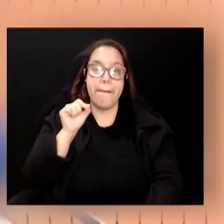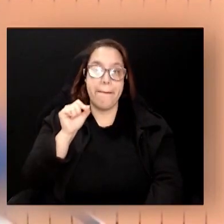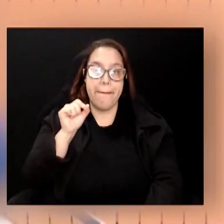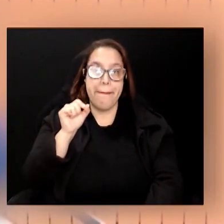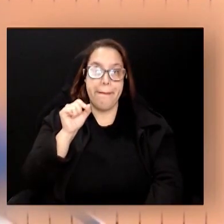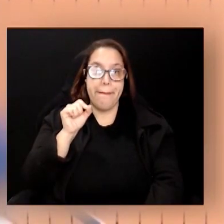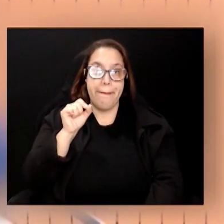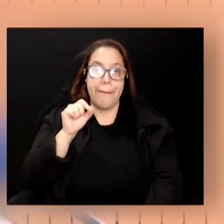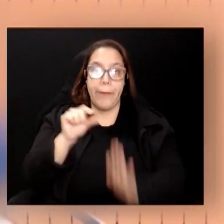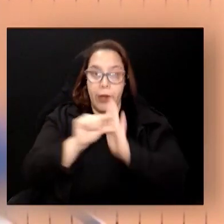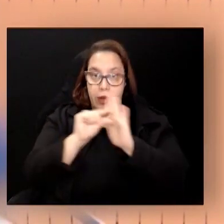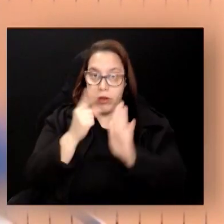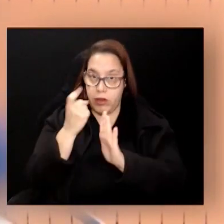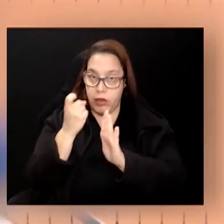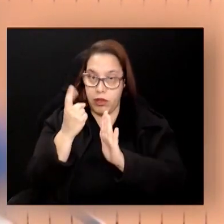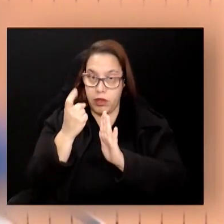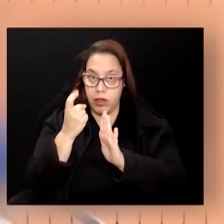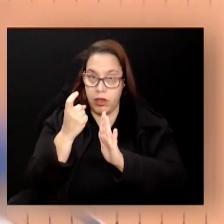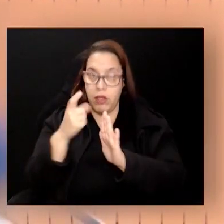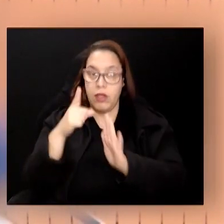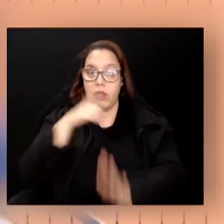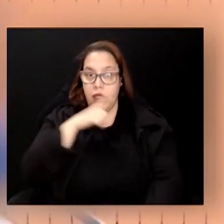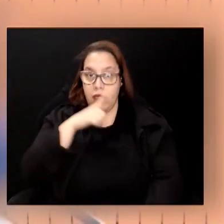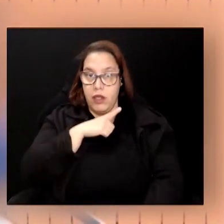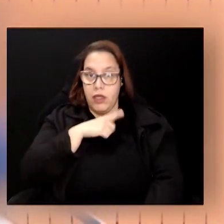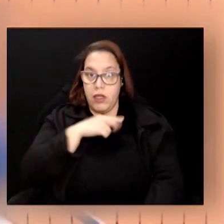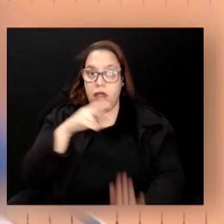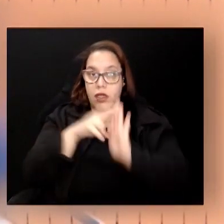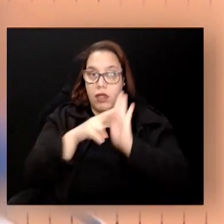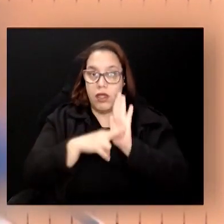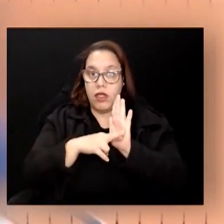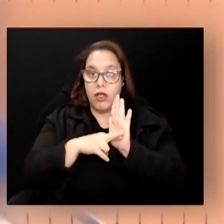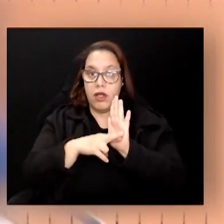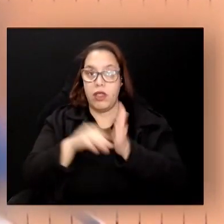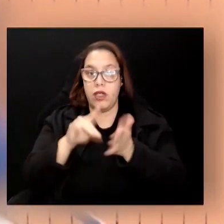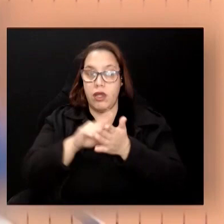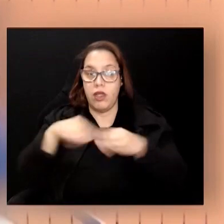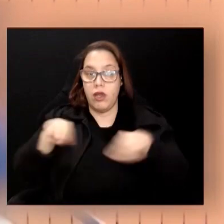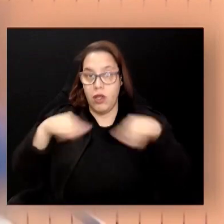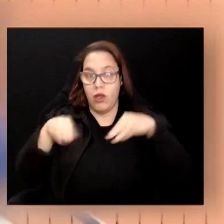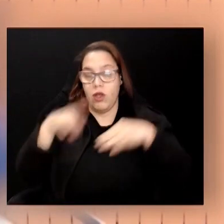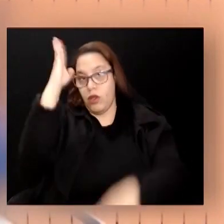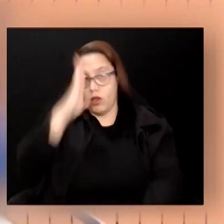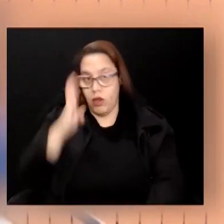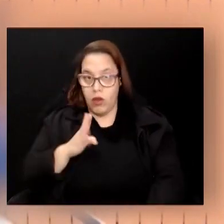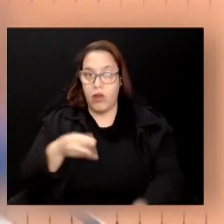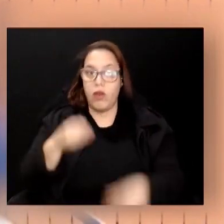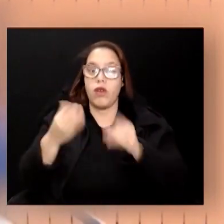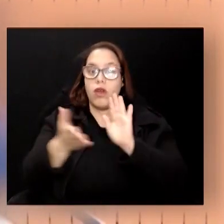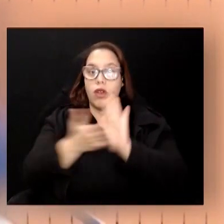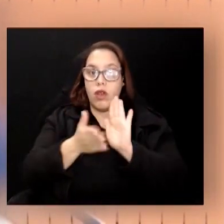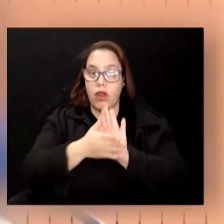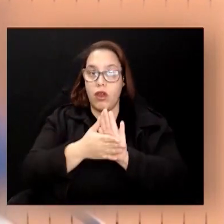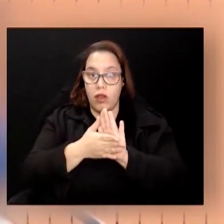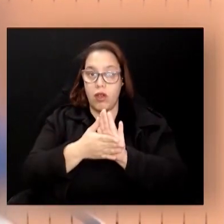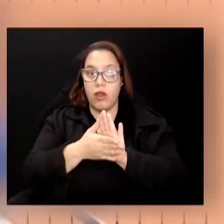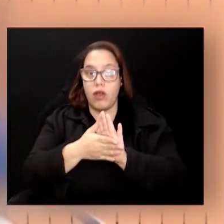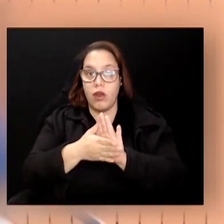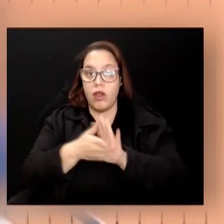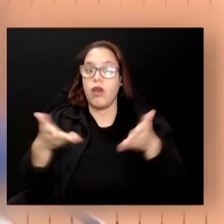único vigente exige o registro na Ordem dos Músicos do Brasil como condição de provimento, e hoje nós